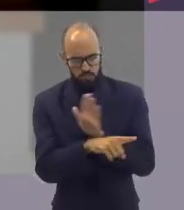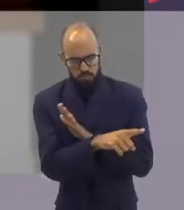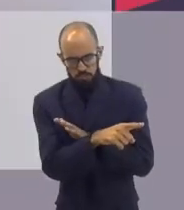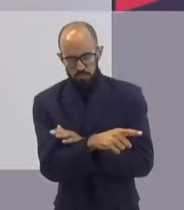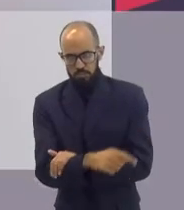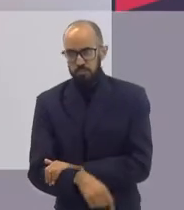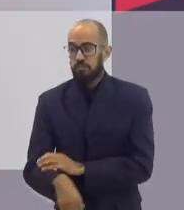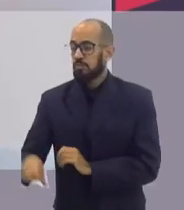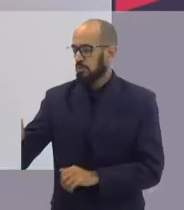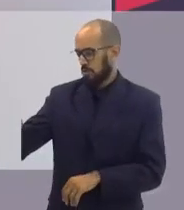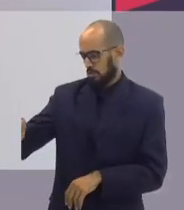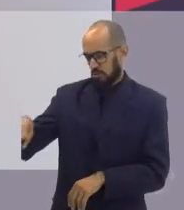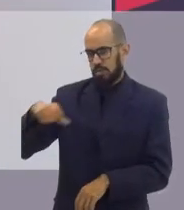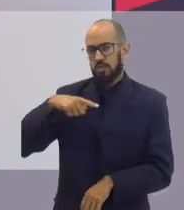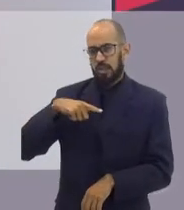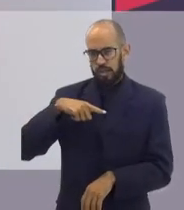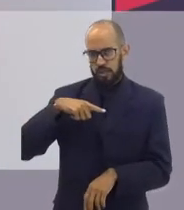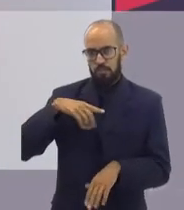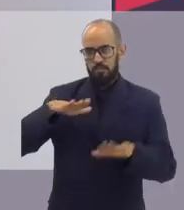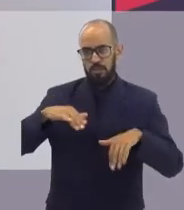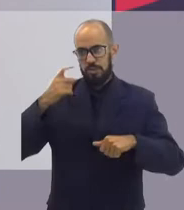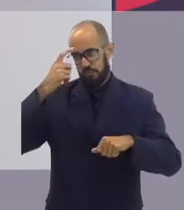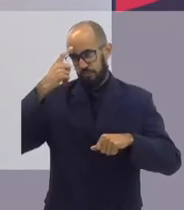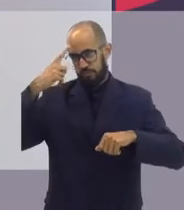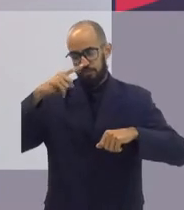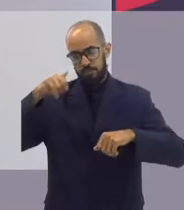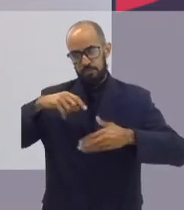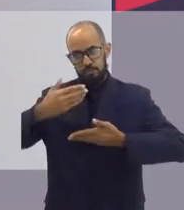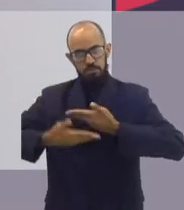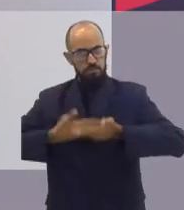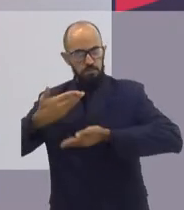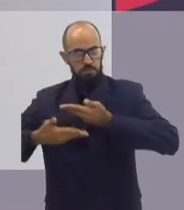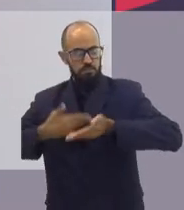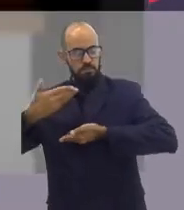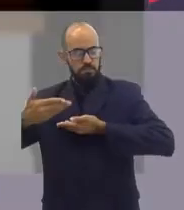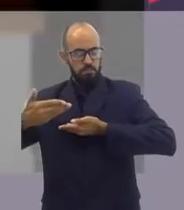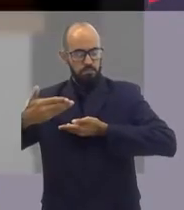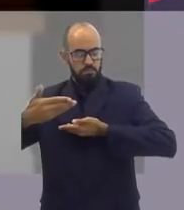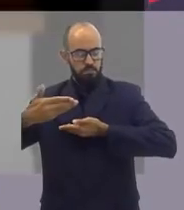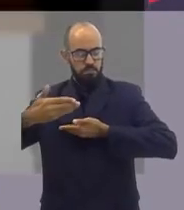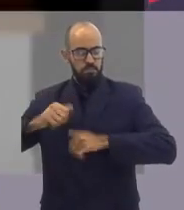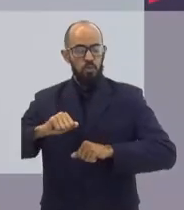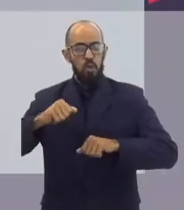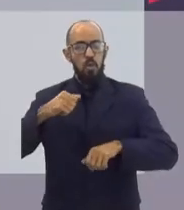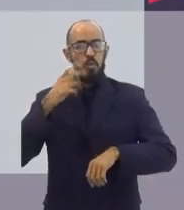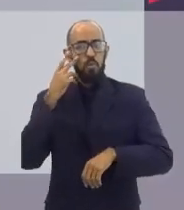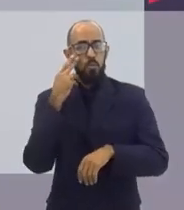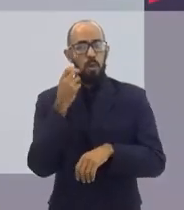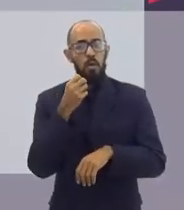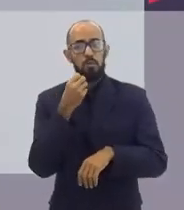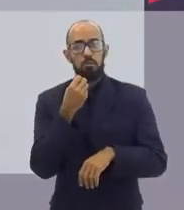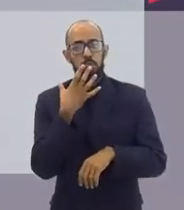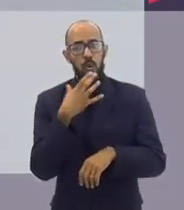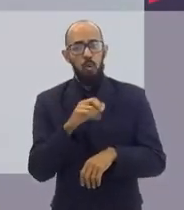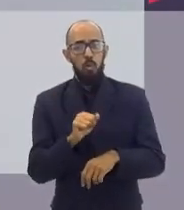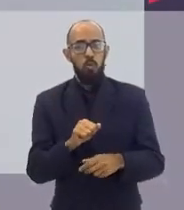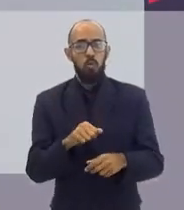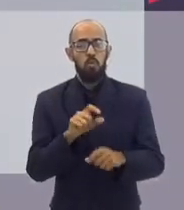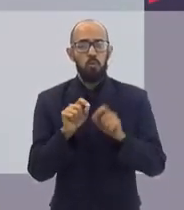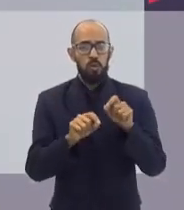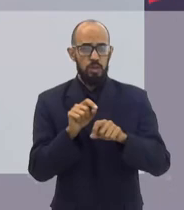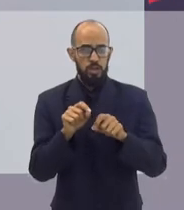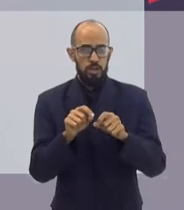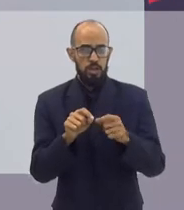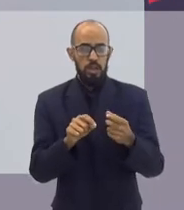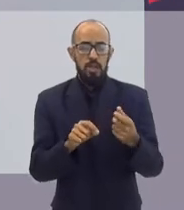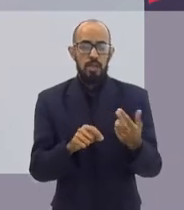acontece? Tem sim, mas na realidade a ideia é mais colaborativa, né? O ideal são seis jogadores ou seis